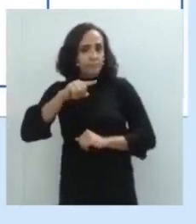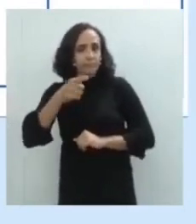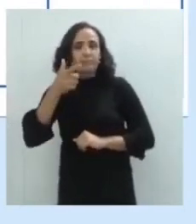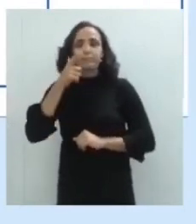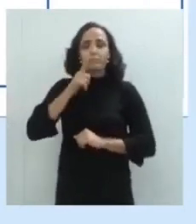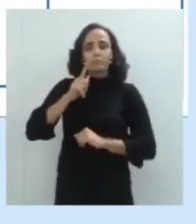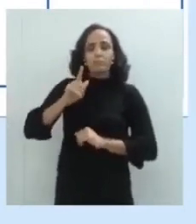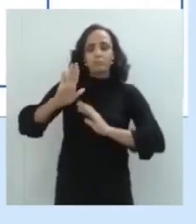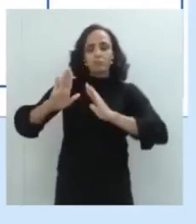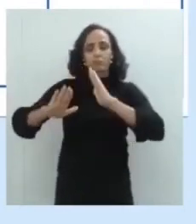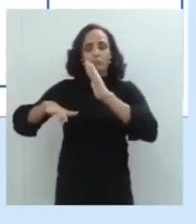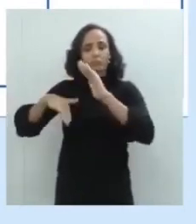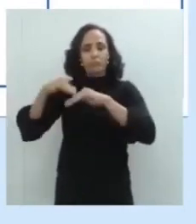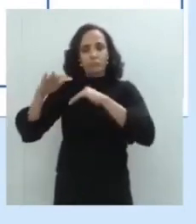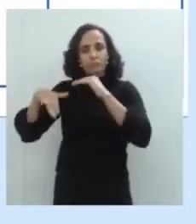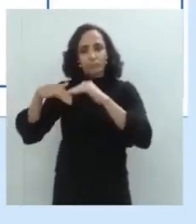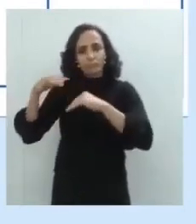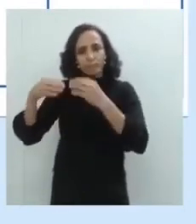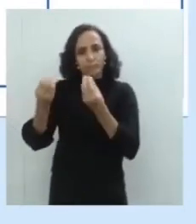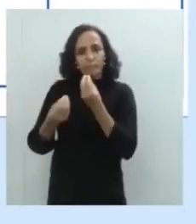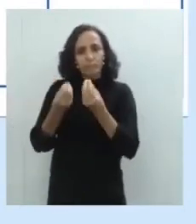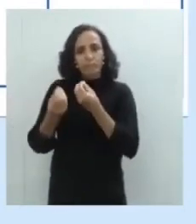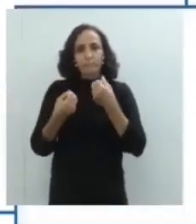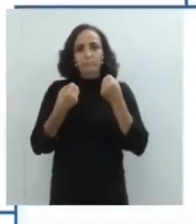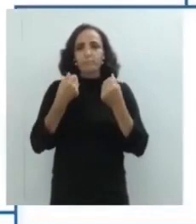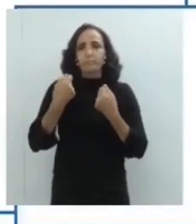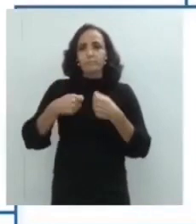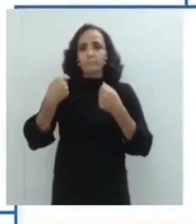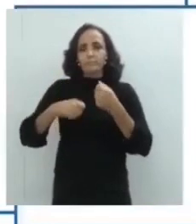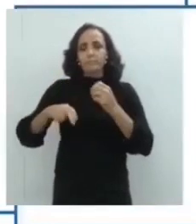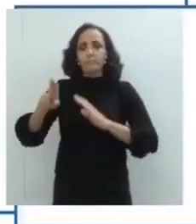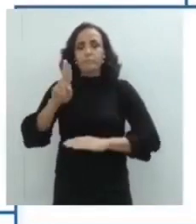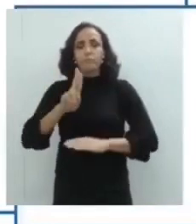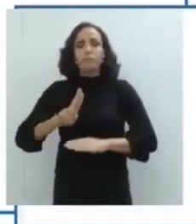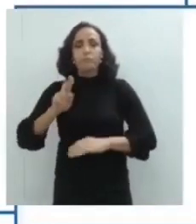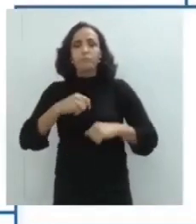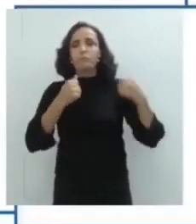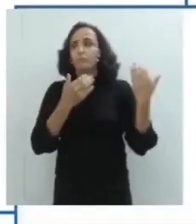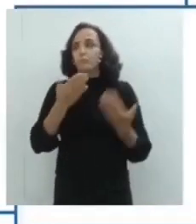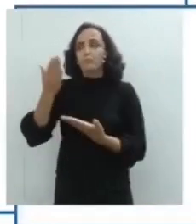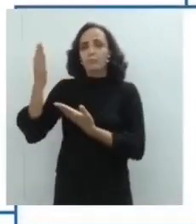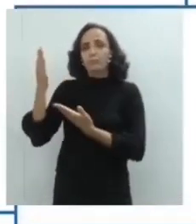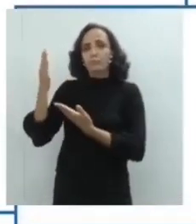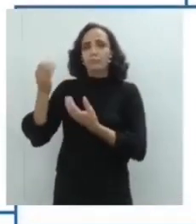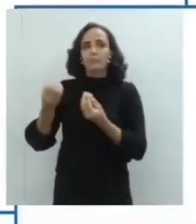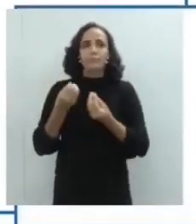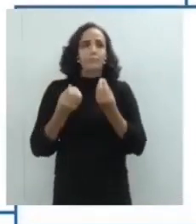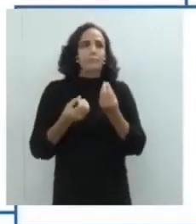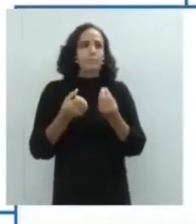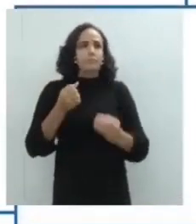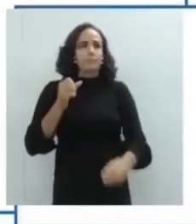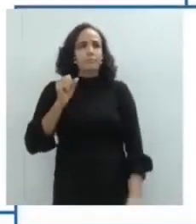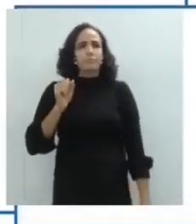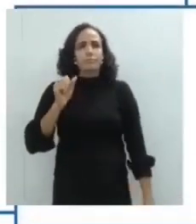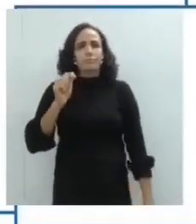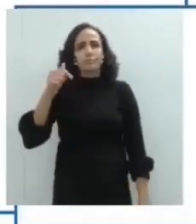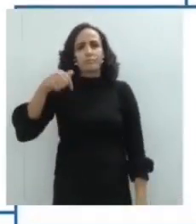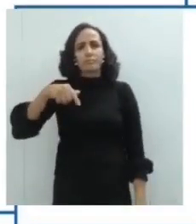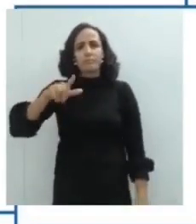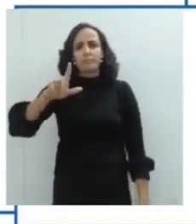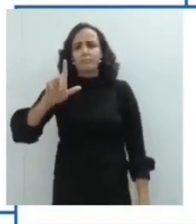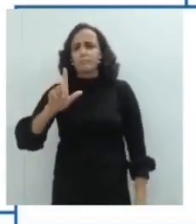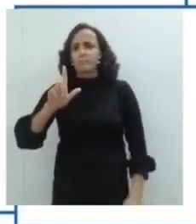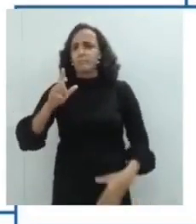essa manipulação de dados, a gente precisa utilizar alguns comandos SQL. Professor, a gente não